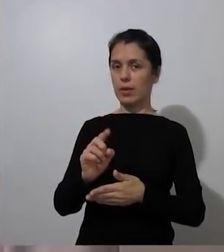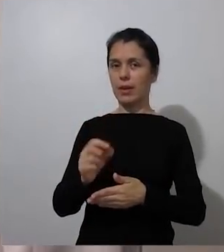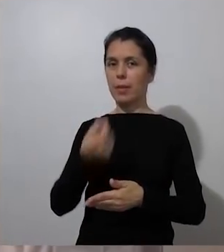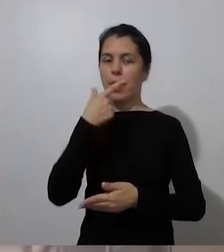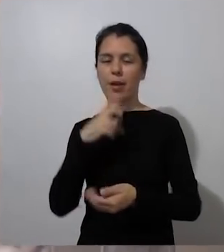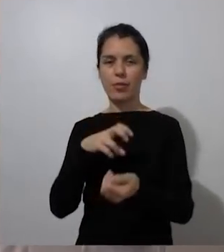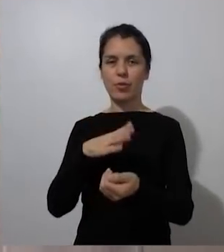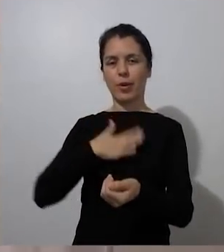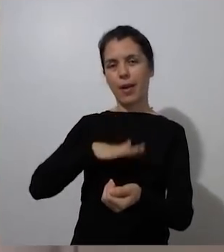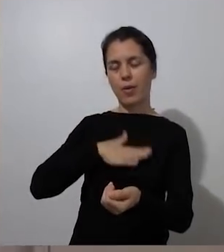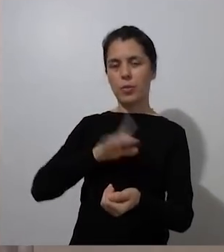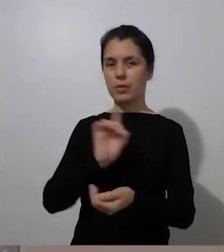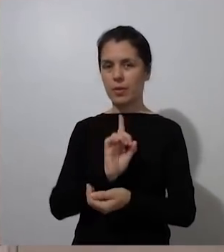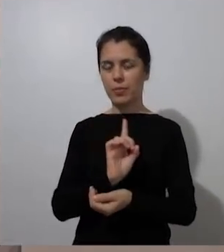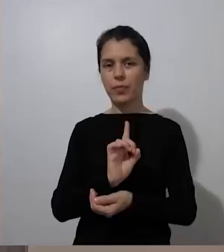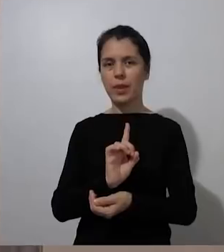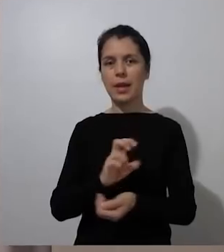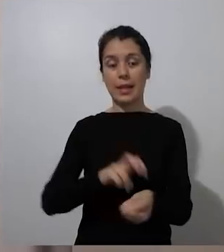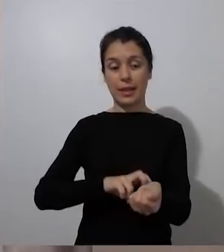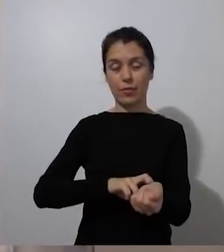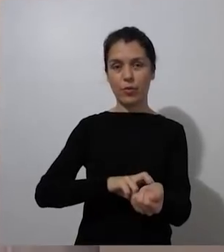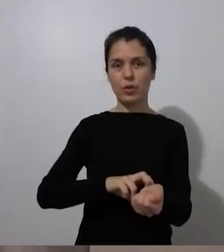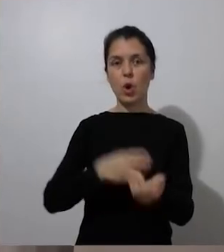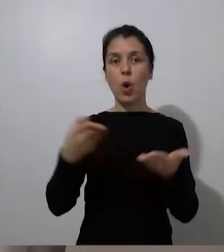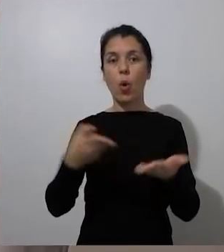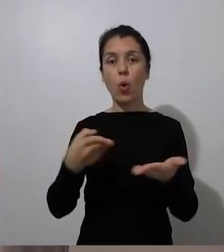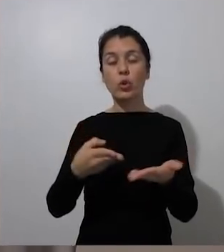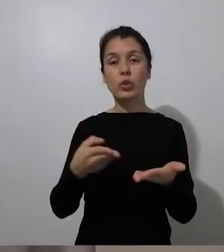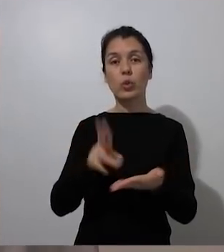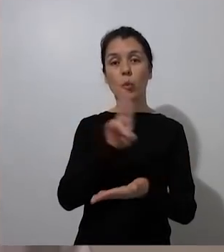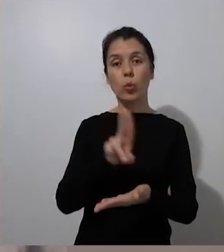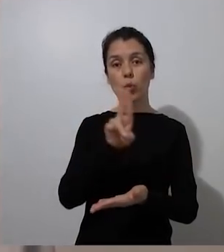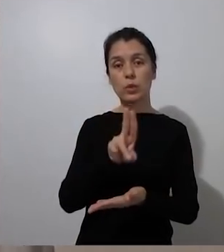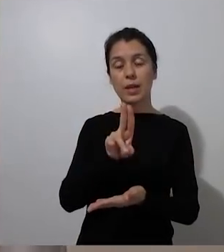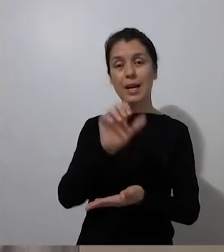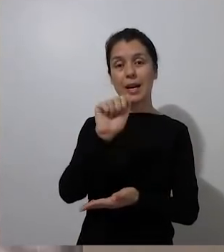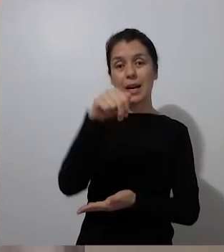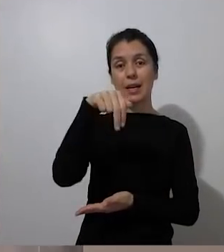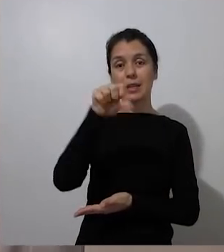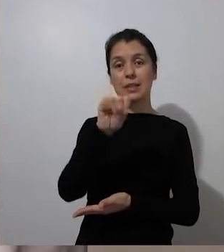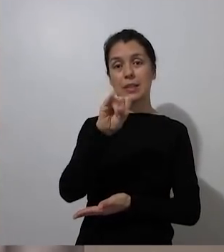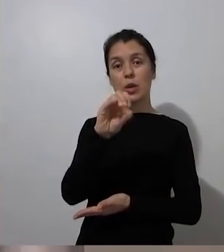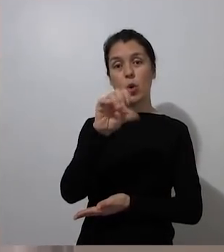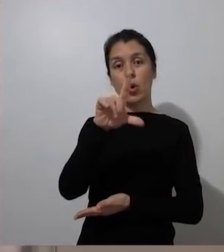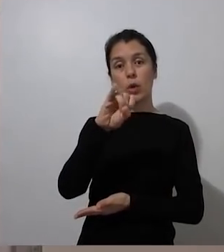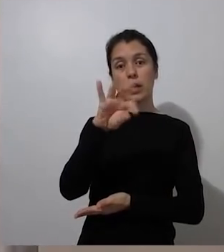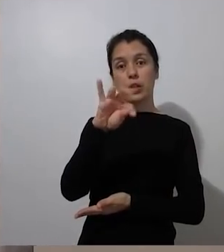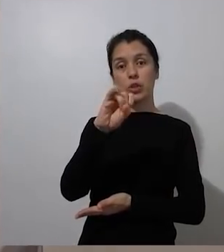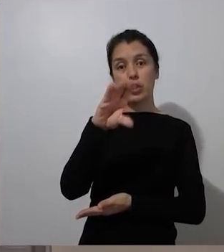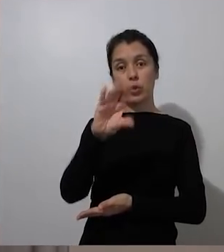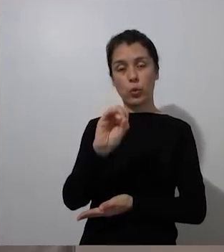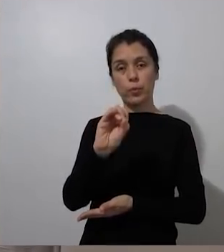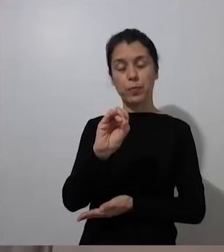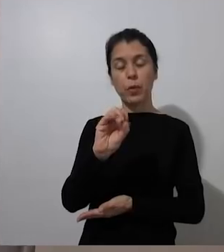nervoso. Não tem mais calmante e nem nervoso, né? Porque o nervo vem de nervos, né? Hoje é dar um ansiolítico que ele está muito ansioso. O que é um ansiolítico? É